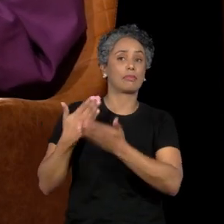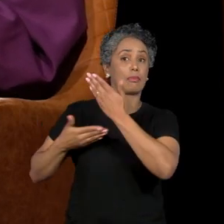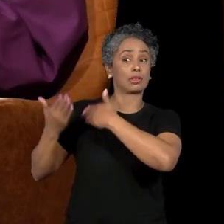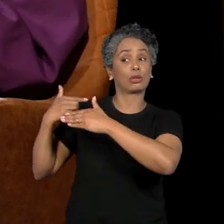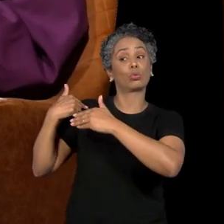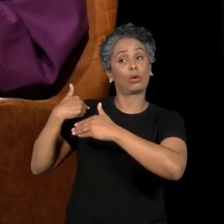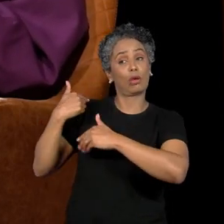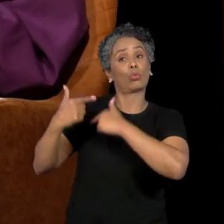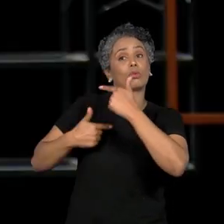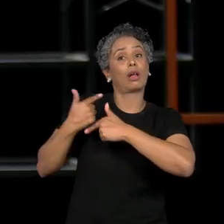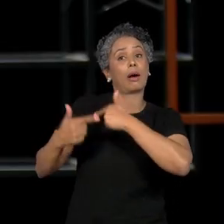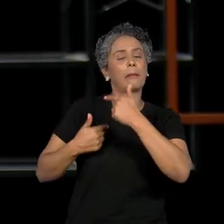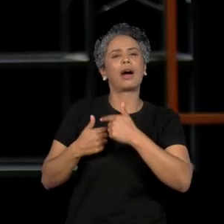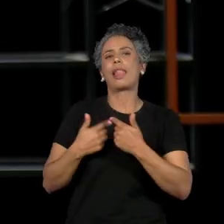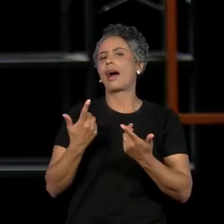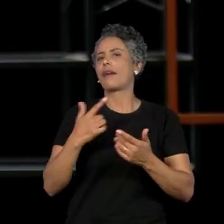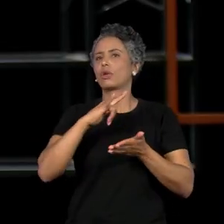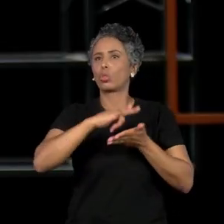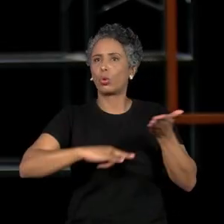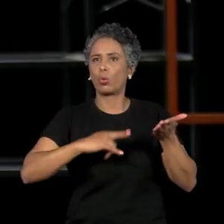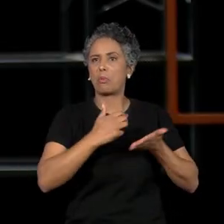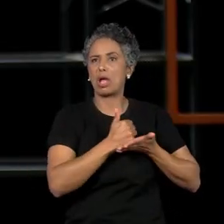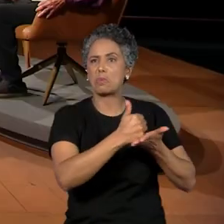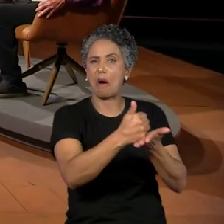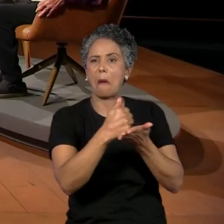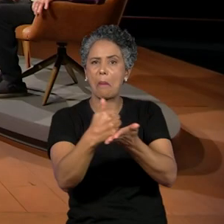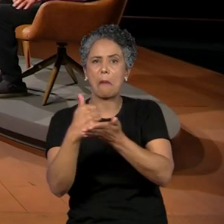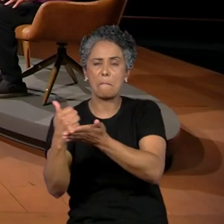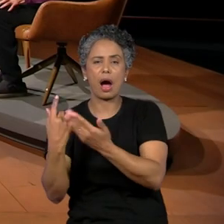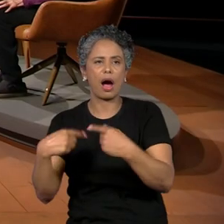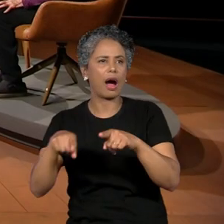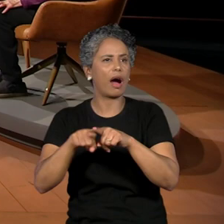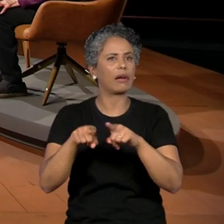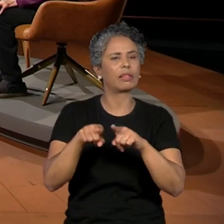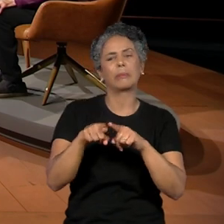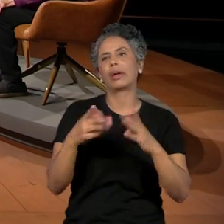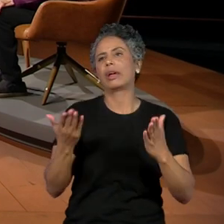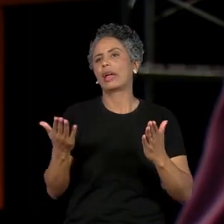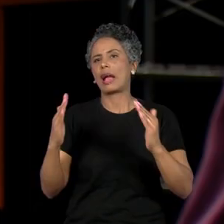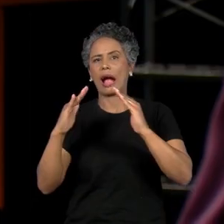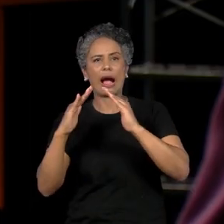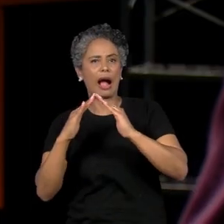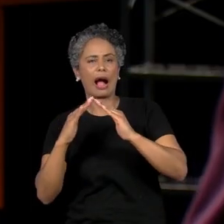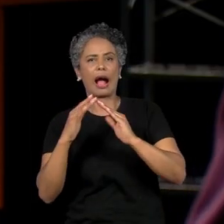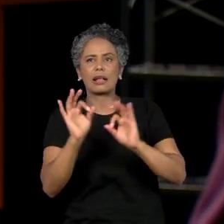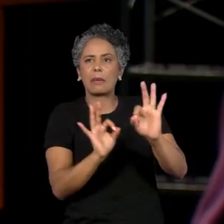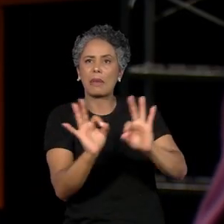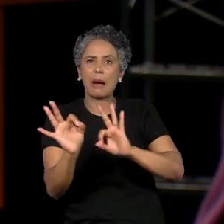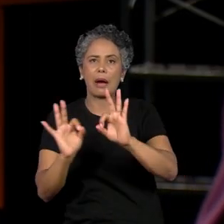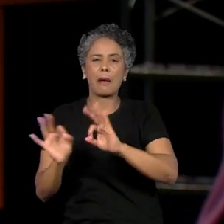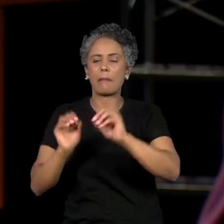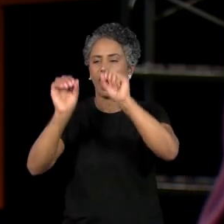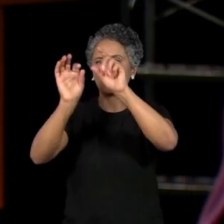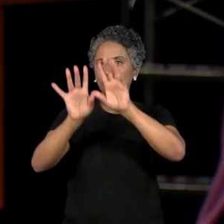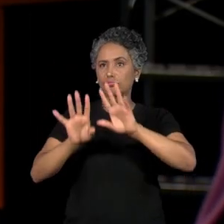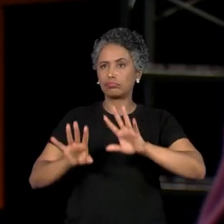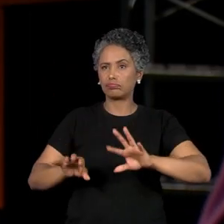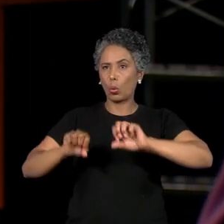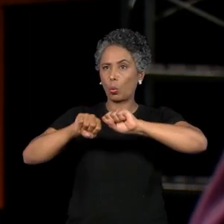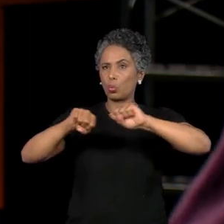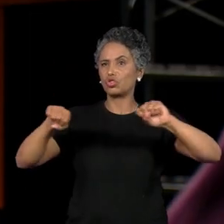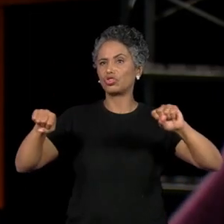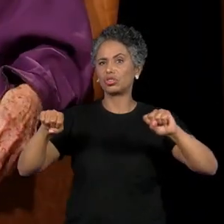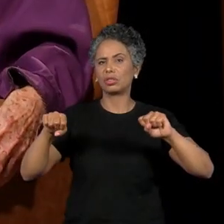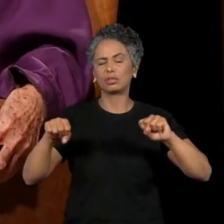trabalhava... Em casa de cortina. É verdade que você foi parar na dança por causa de um problema de coluna de um